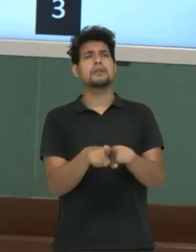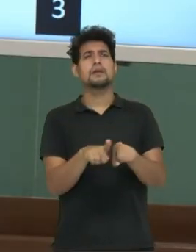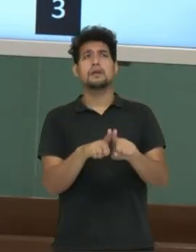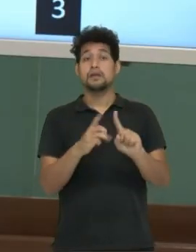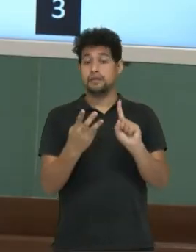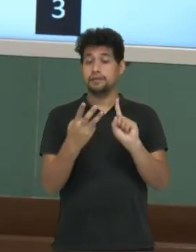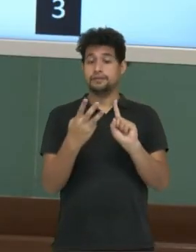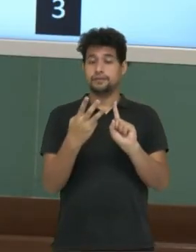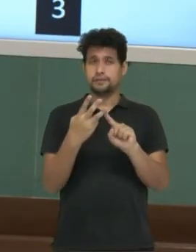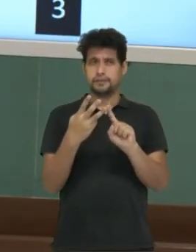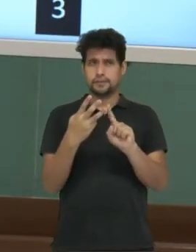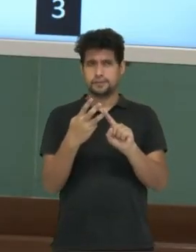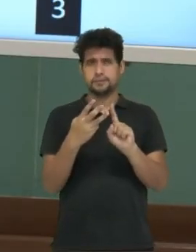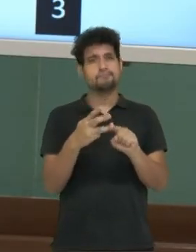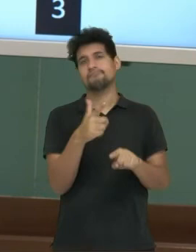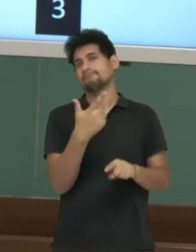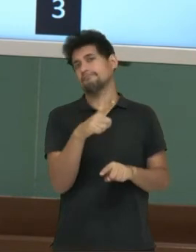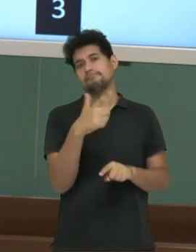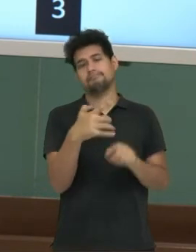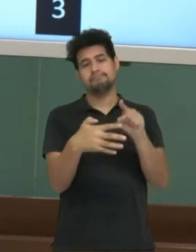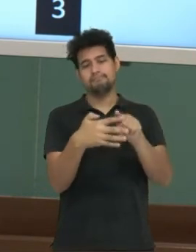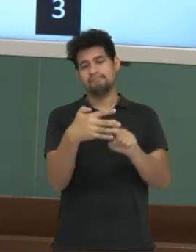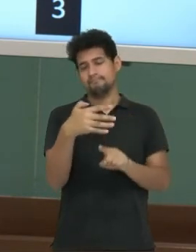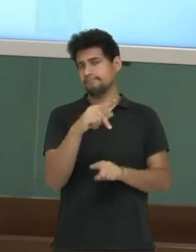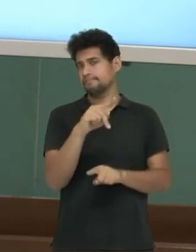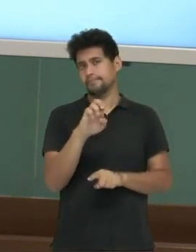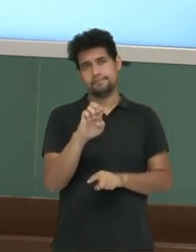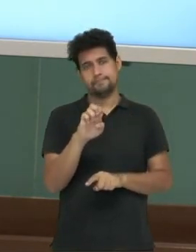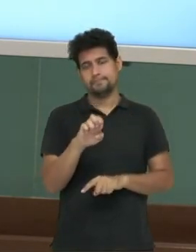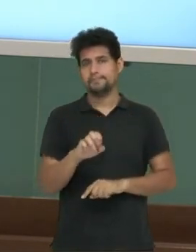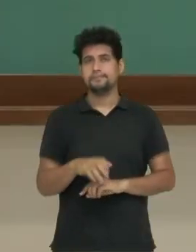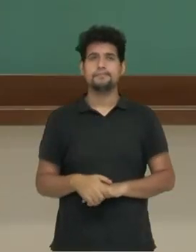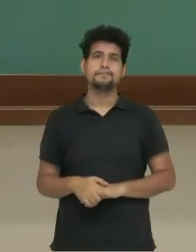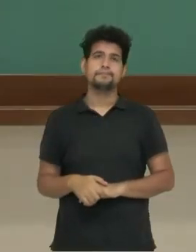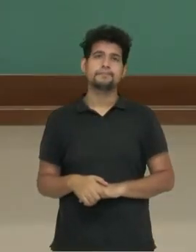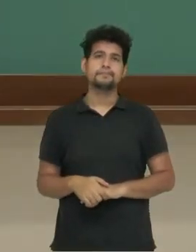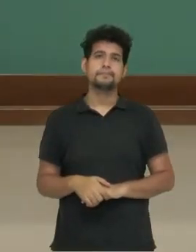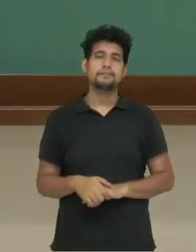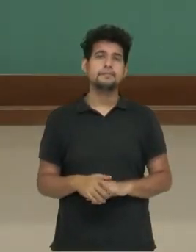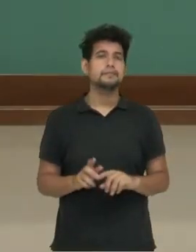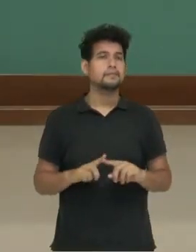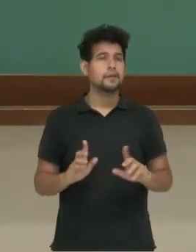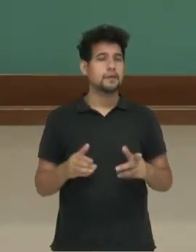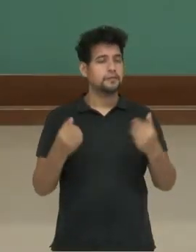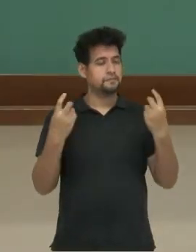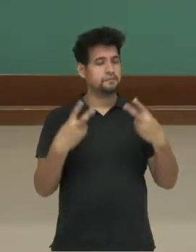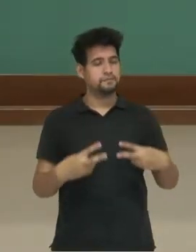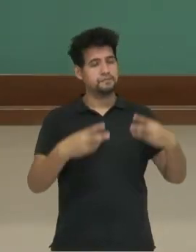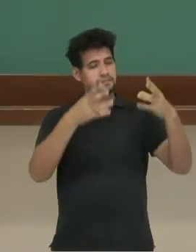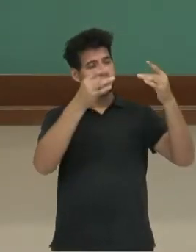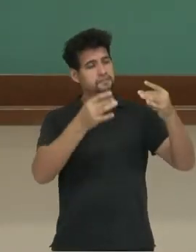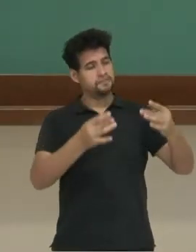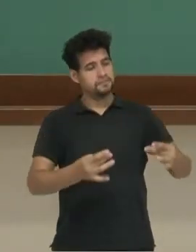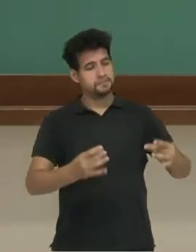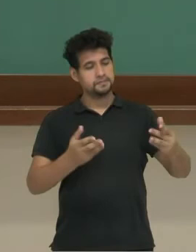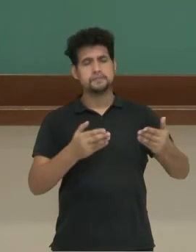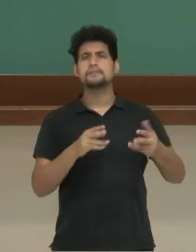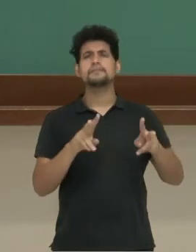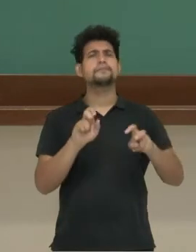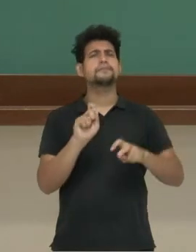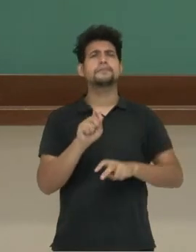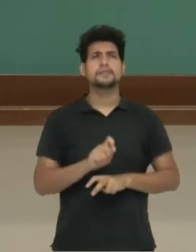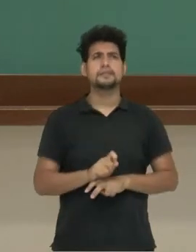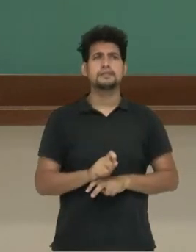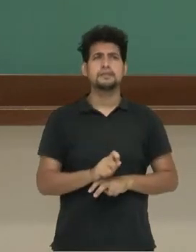aqueles que não possuem as 4 patas, certo? Ok, vamos falar especificamente agora sobre